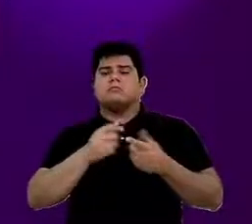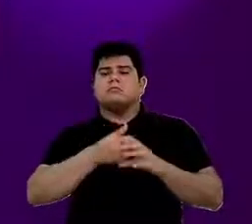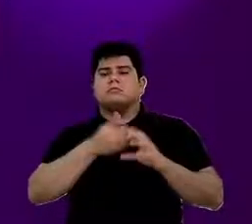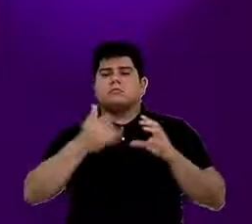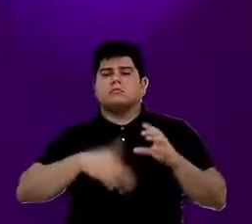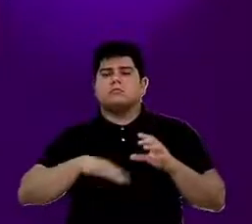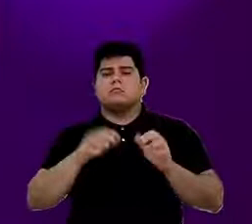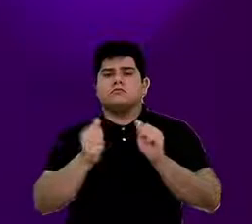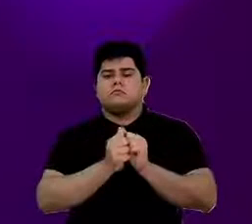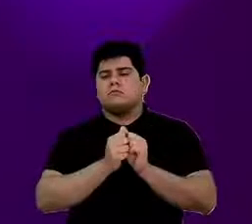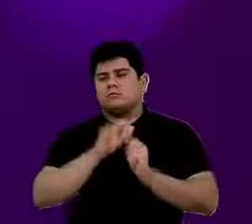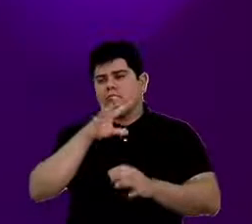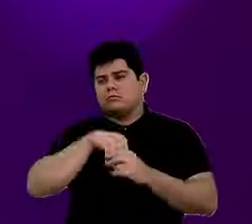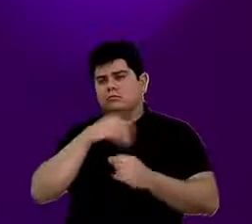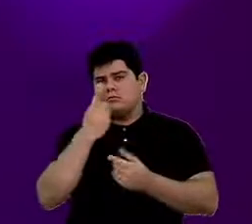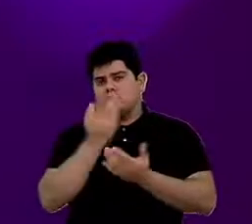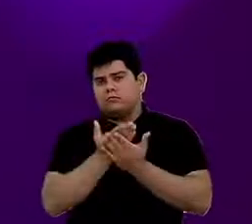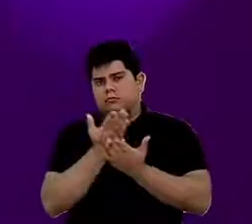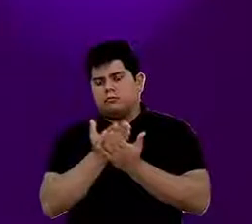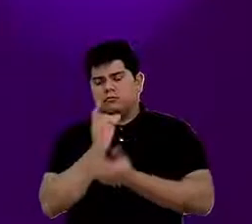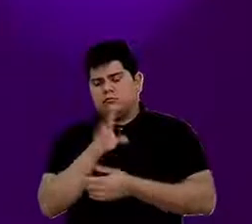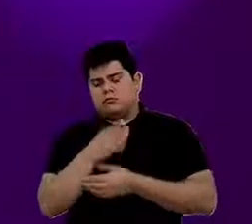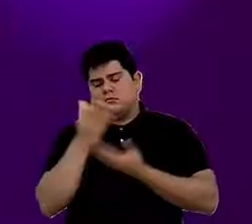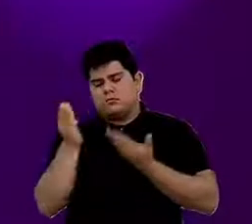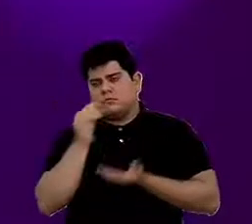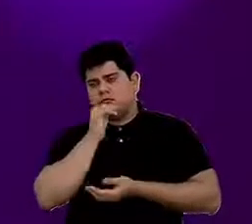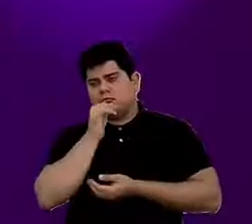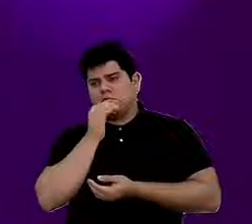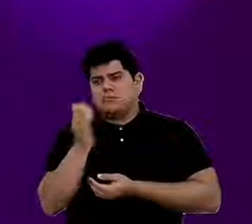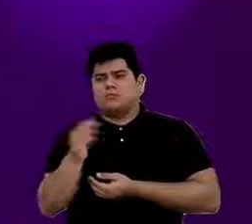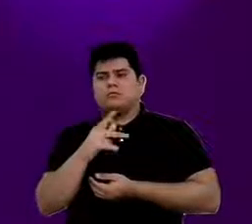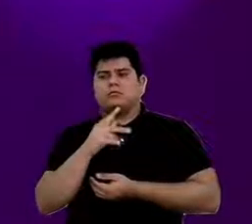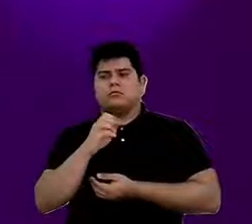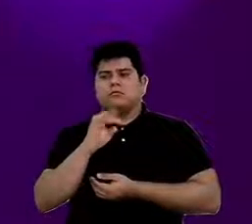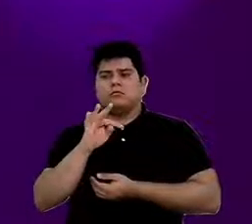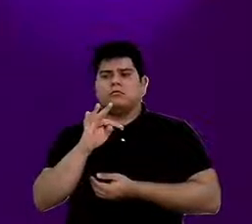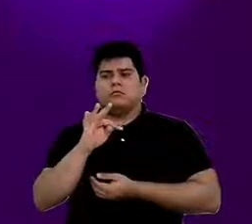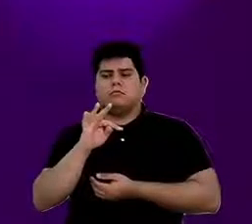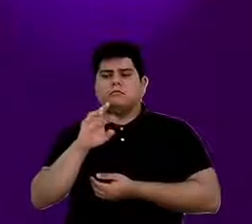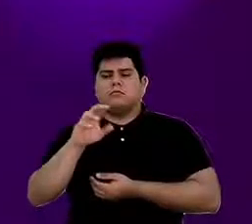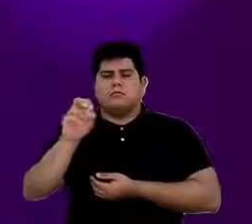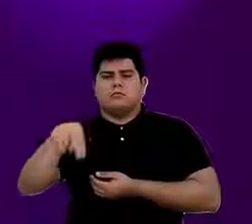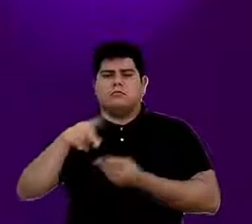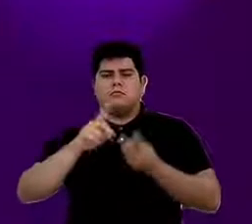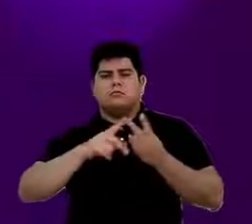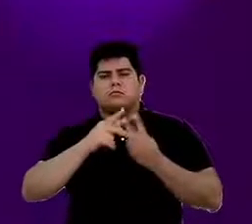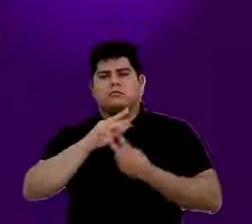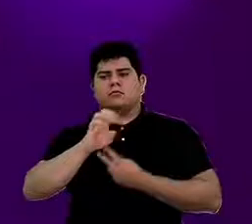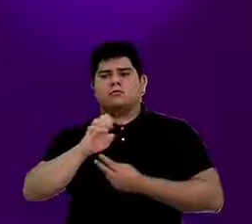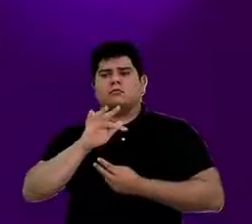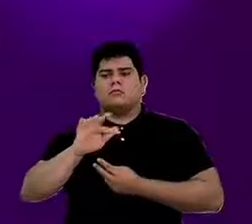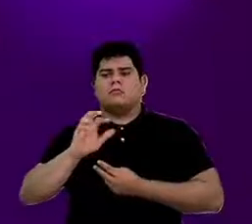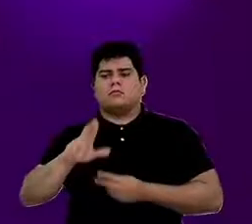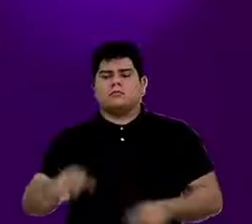juntas em um só estudo, como é o caso do PET-RM e do PET-FFR.